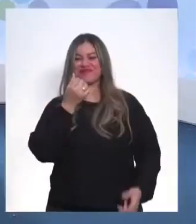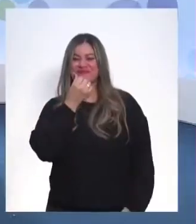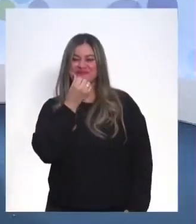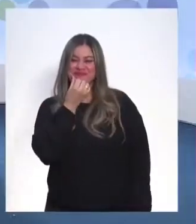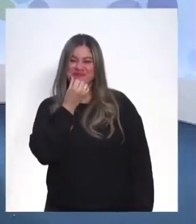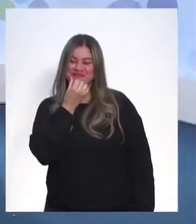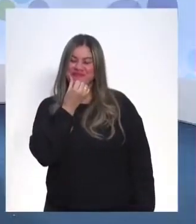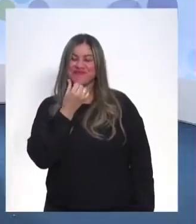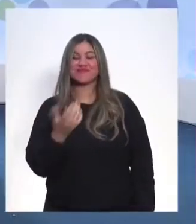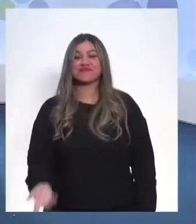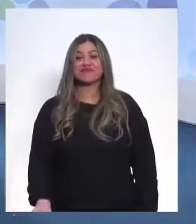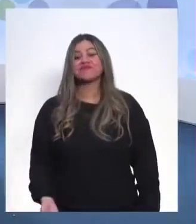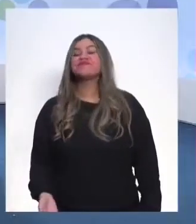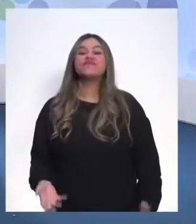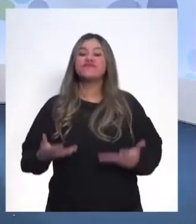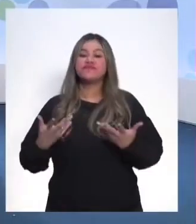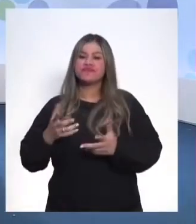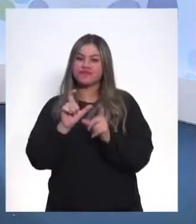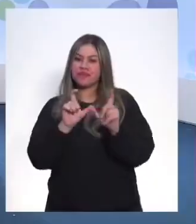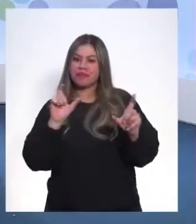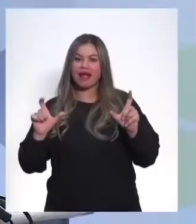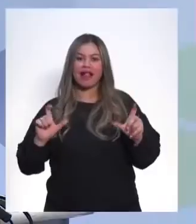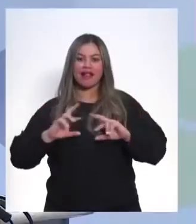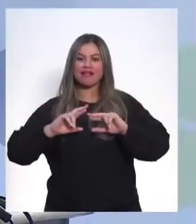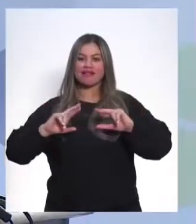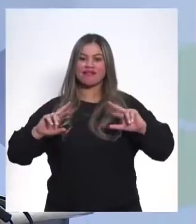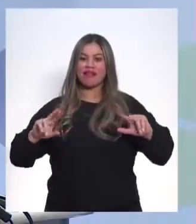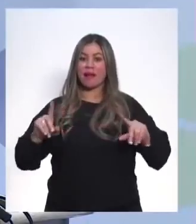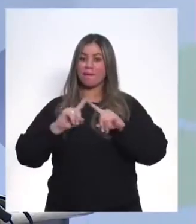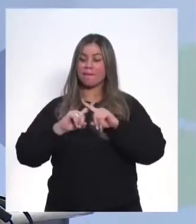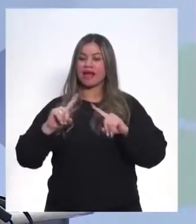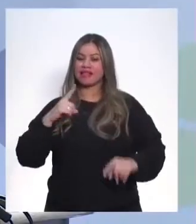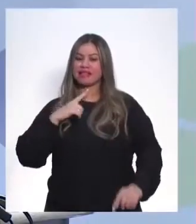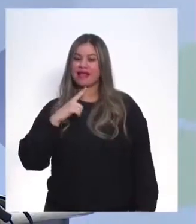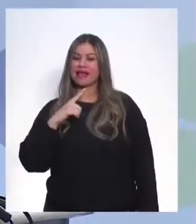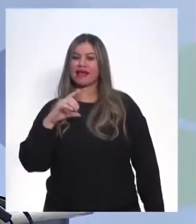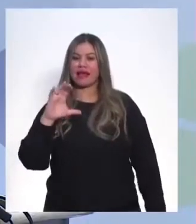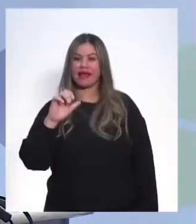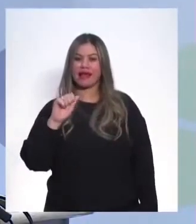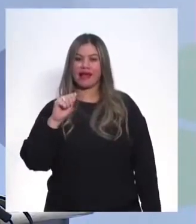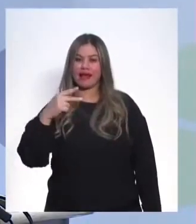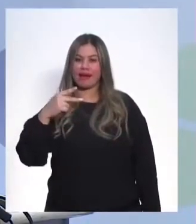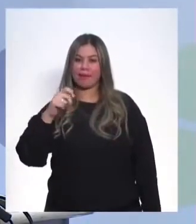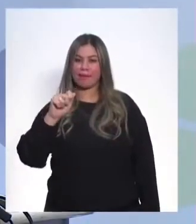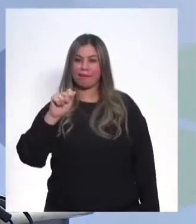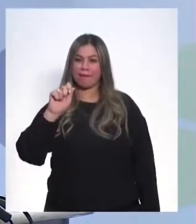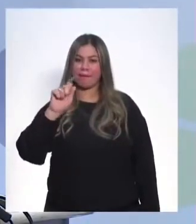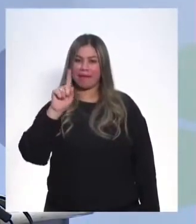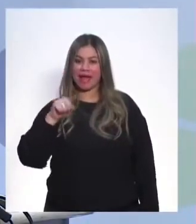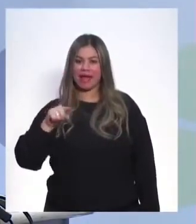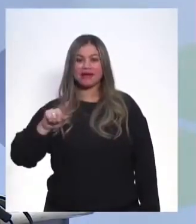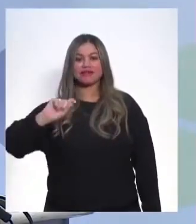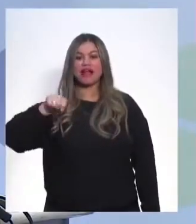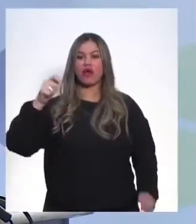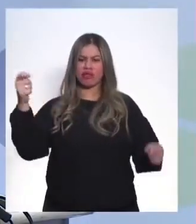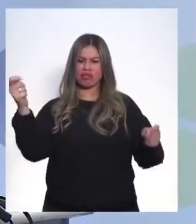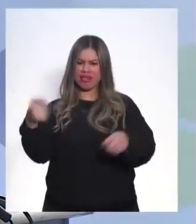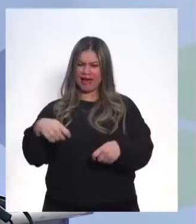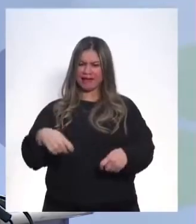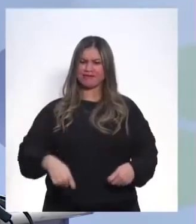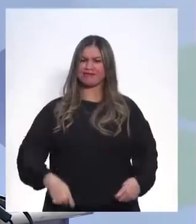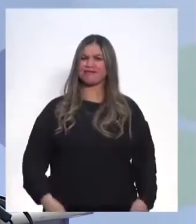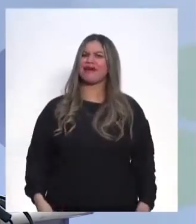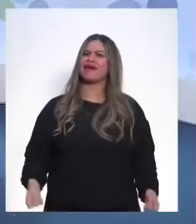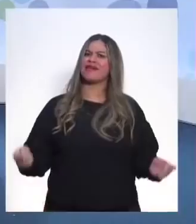aí, Hércules? Eu gostei de várias palavras, mas eu gostei de uma que eu vou pontuar. Capaz. Tem uma. Capaz. A mãe da minha amiga, ela fala muito